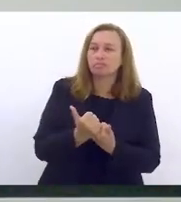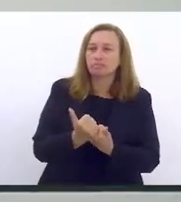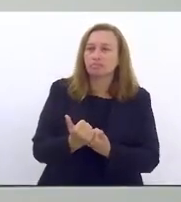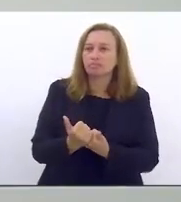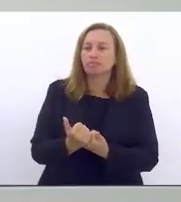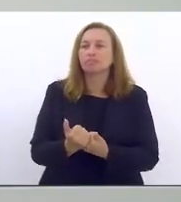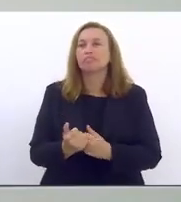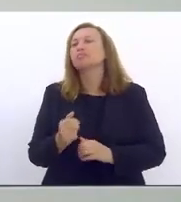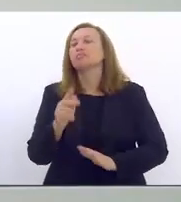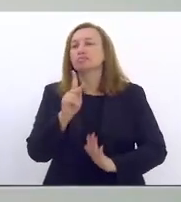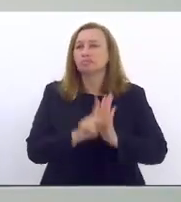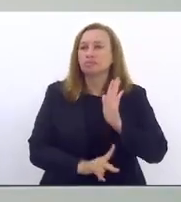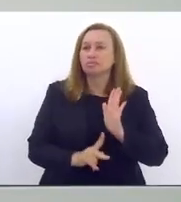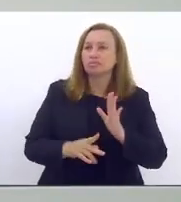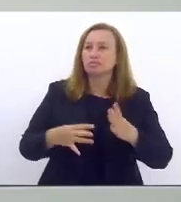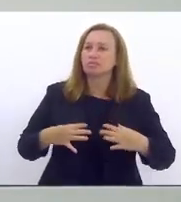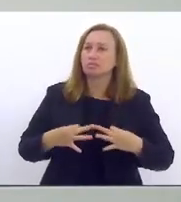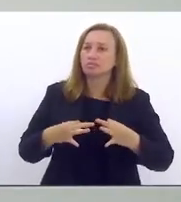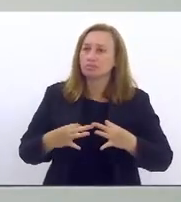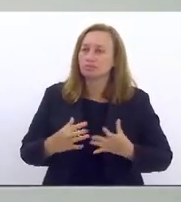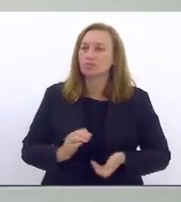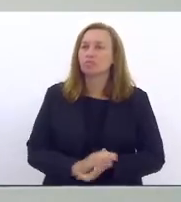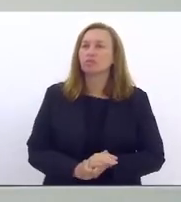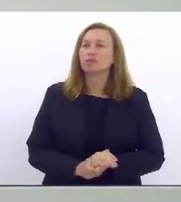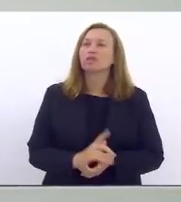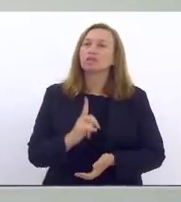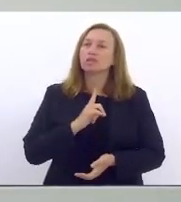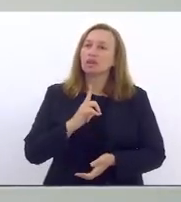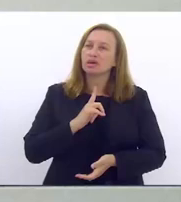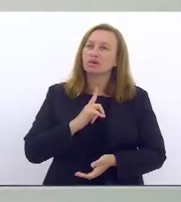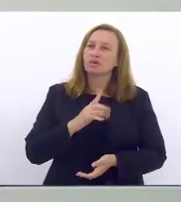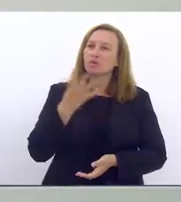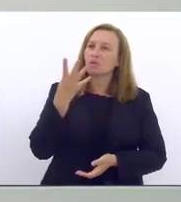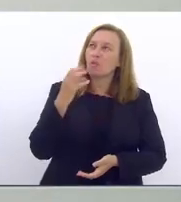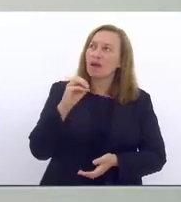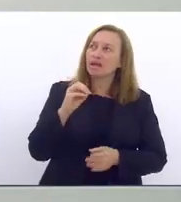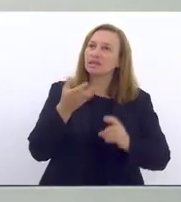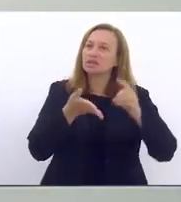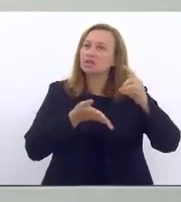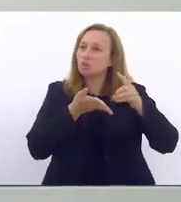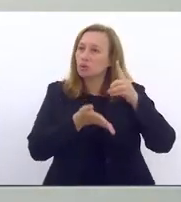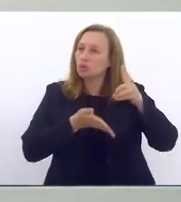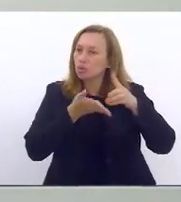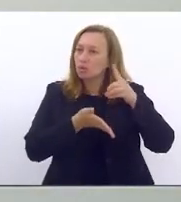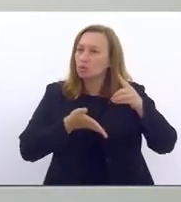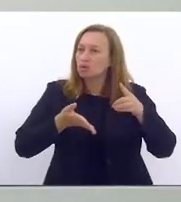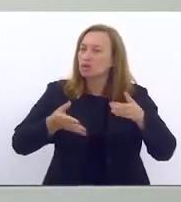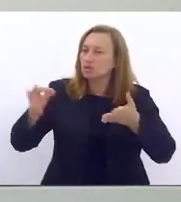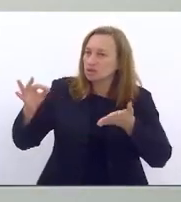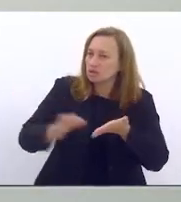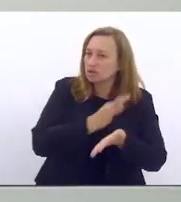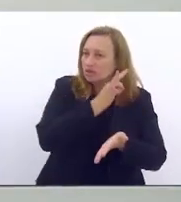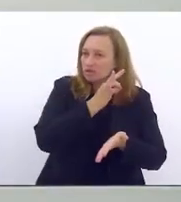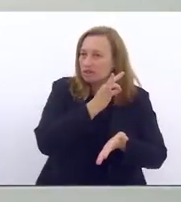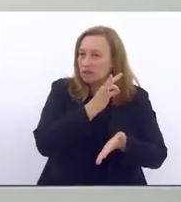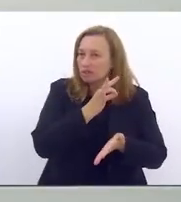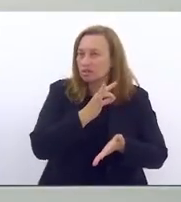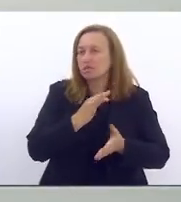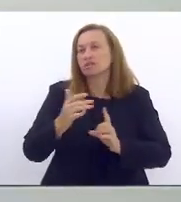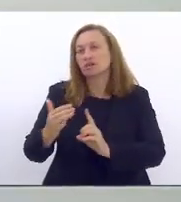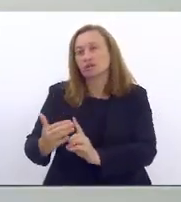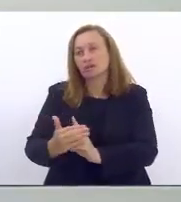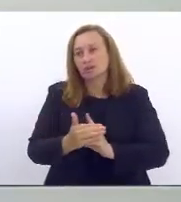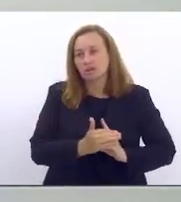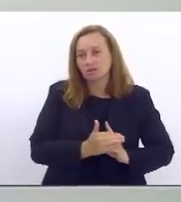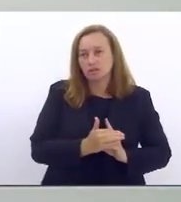de voluntariado institucional? E aí a gente teve 40 doulas ali se inscrevendo e participando do Acolher Gestante.